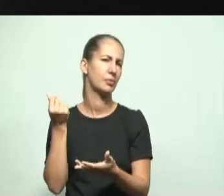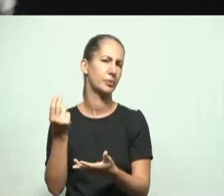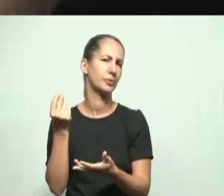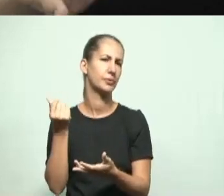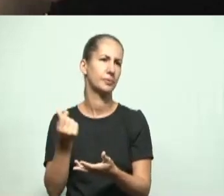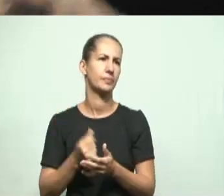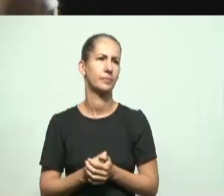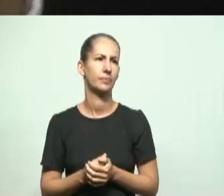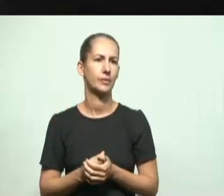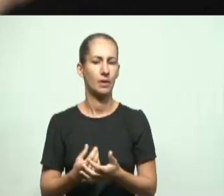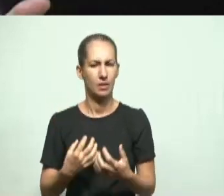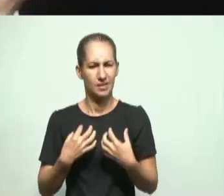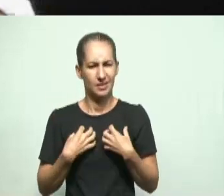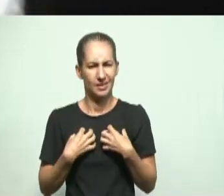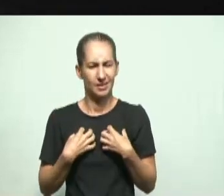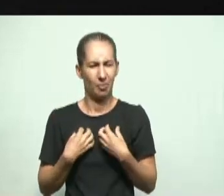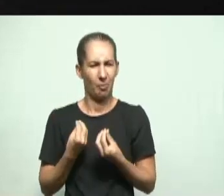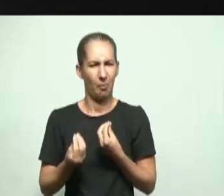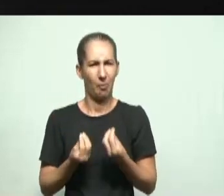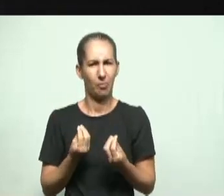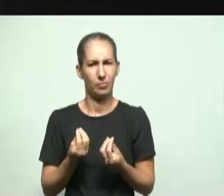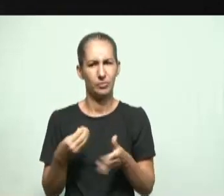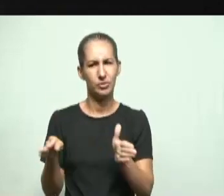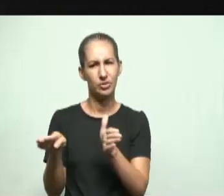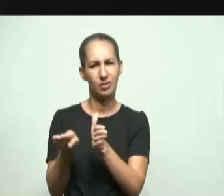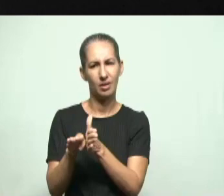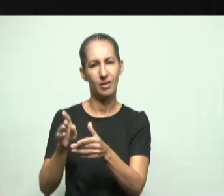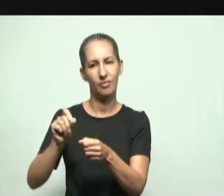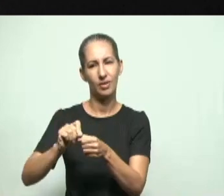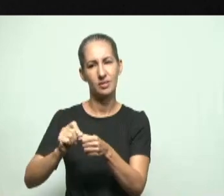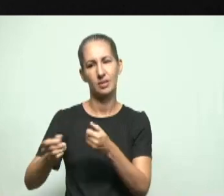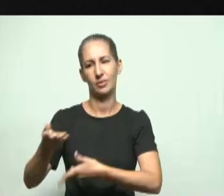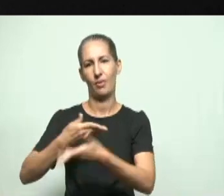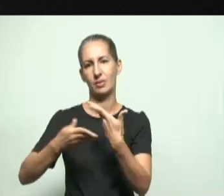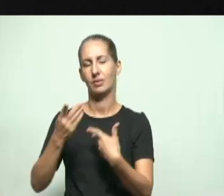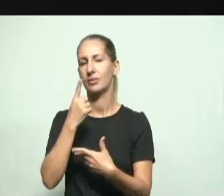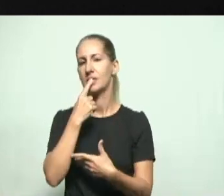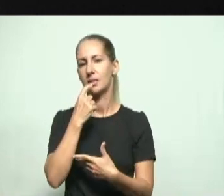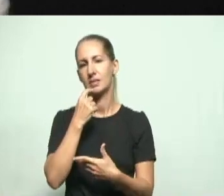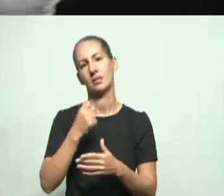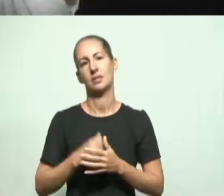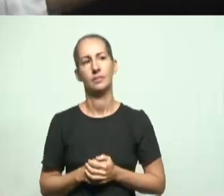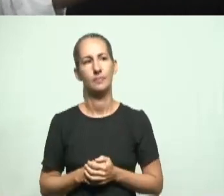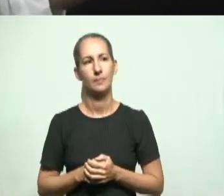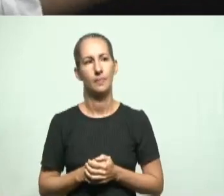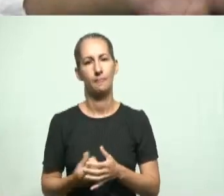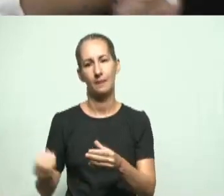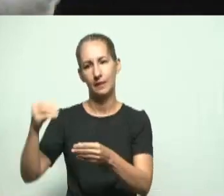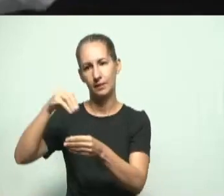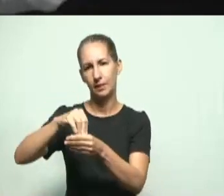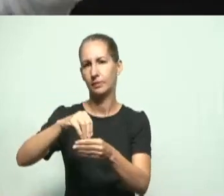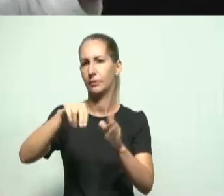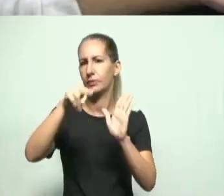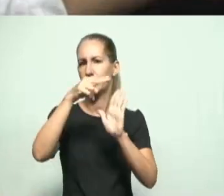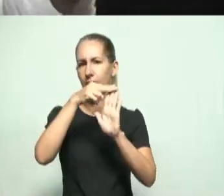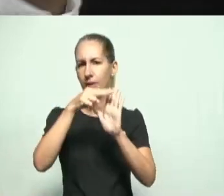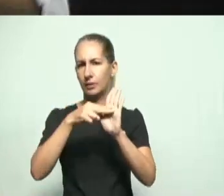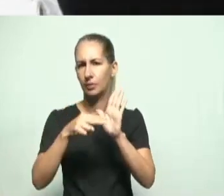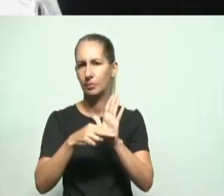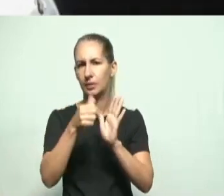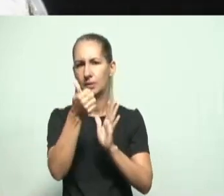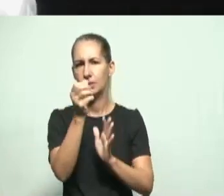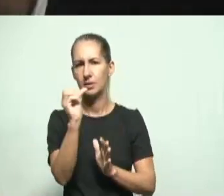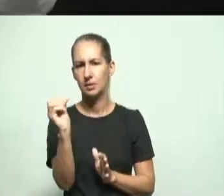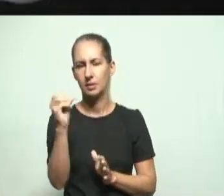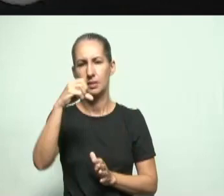tempo, a gente não se sentia nem confortável de chegar e realizar a doação de sangue, mesmo que tivesse dentro dos critérios de estar entre 16